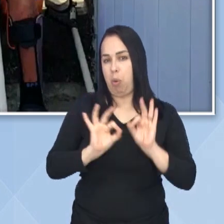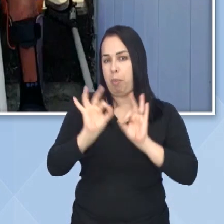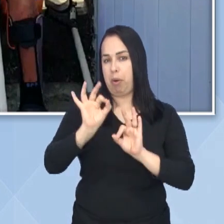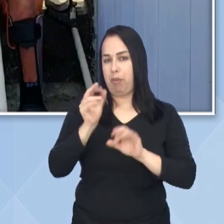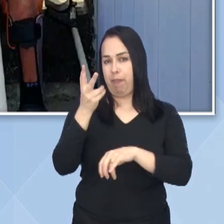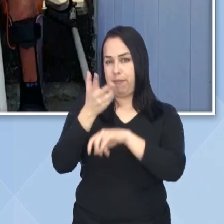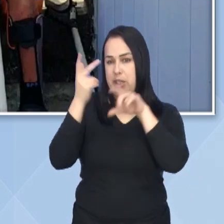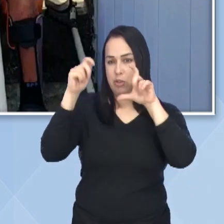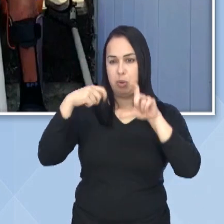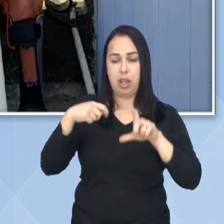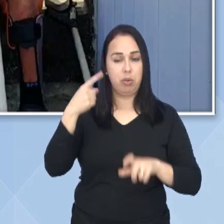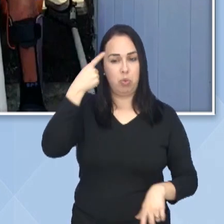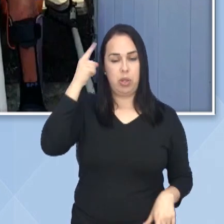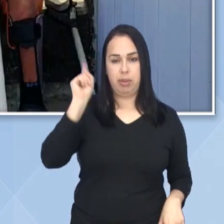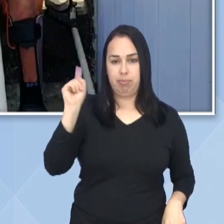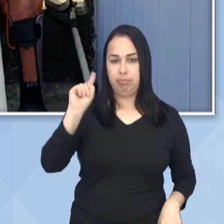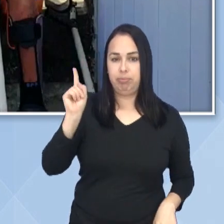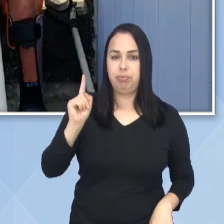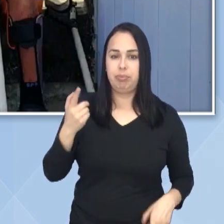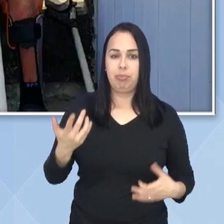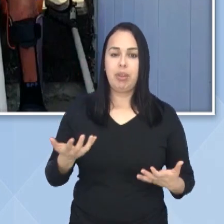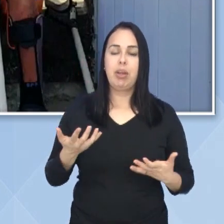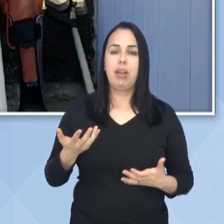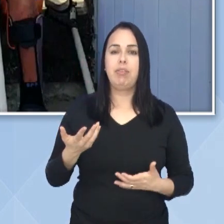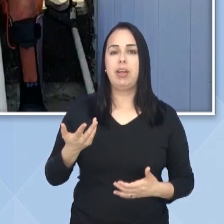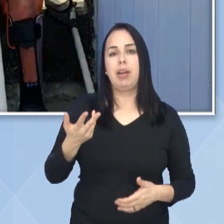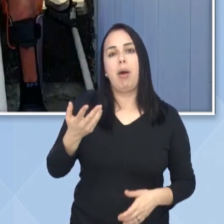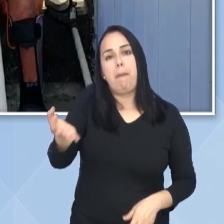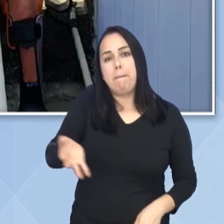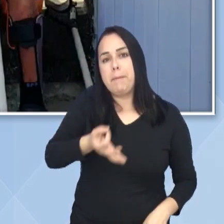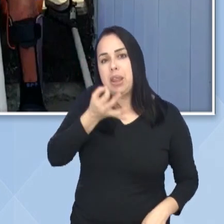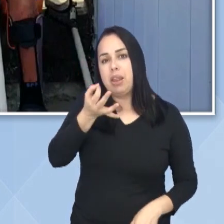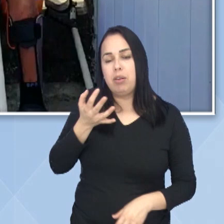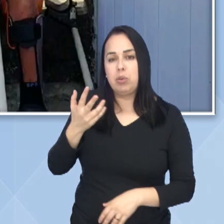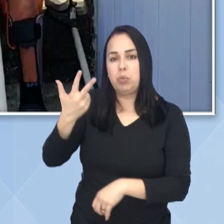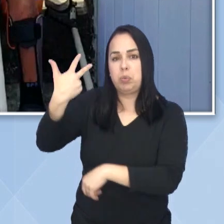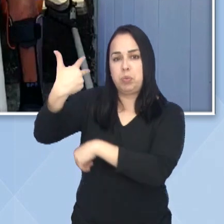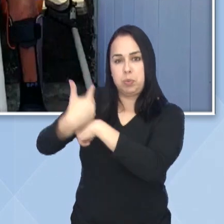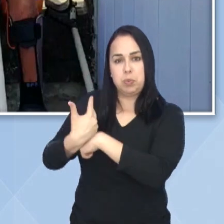Beto. Eu queria ver o depoimento que eu vi o...